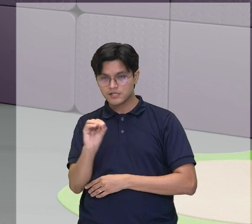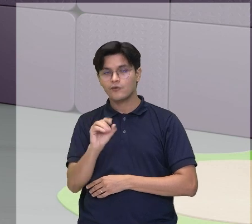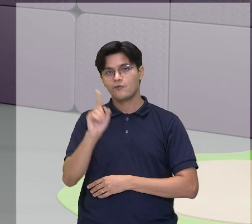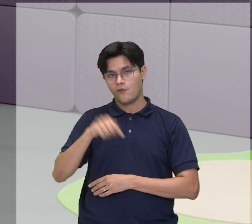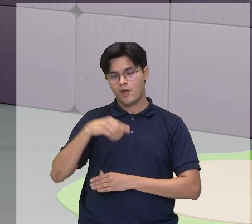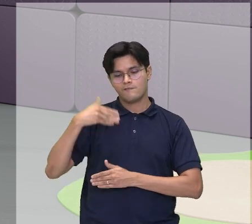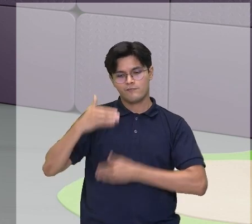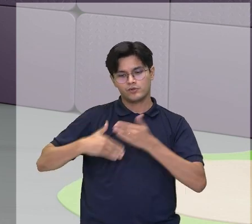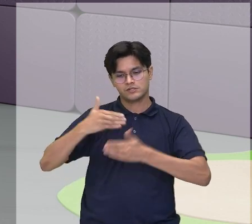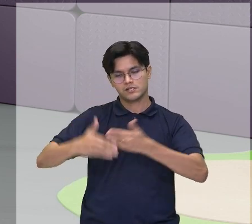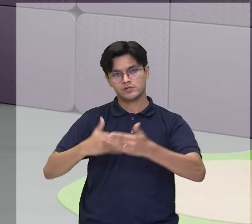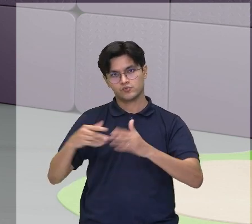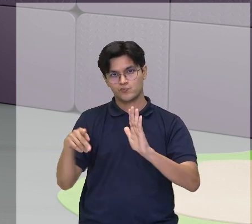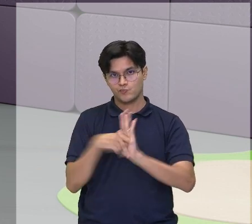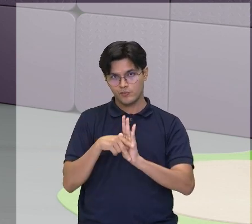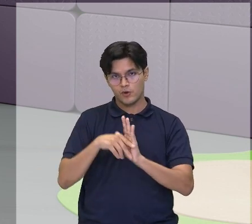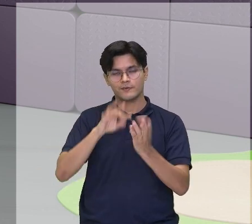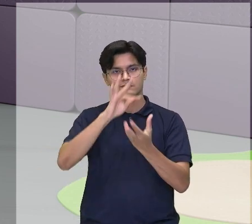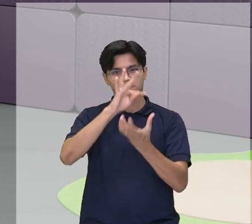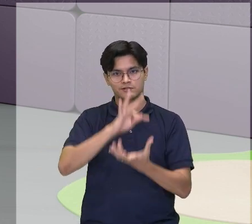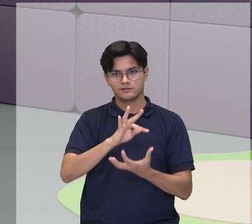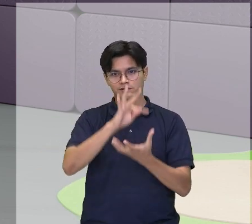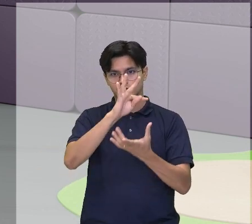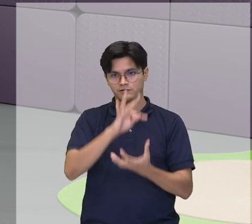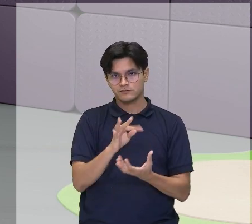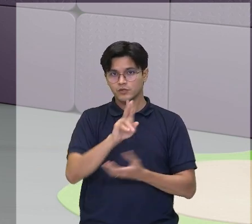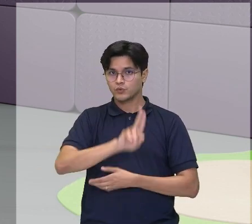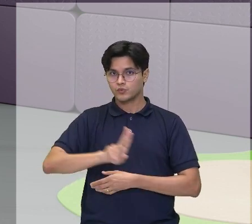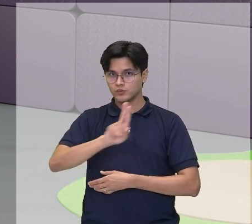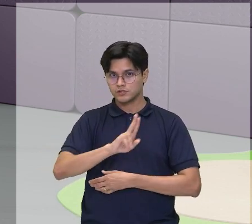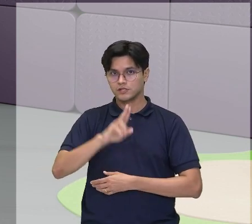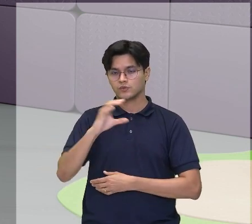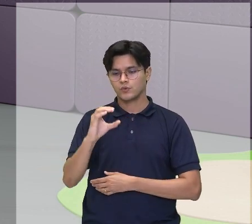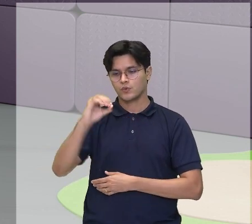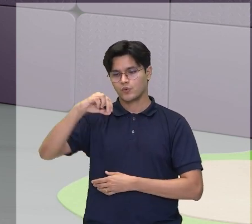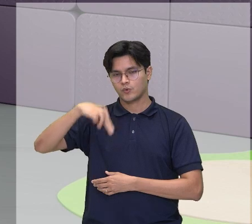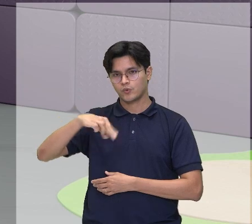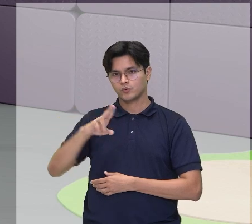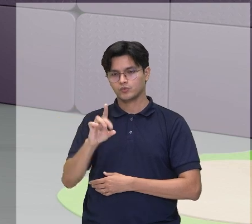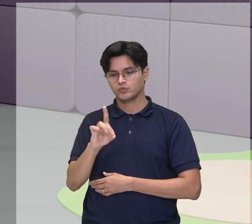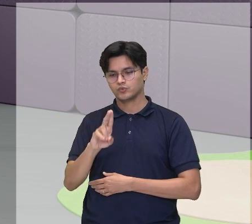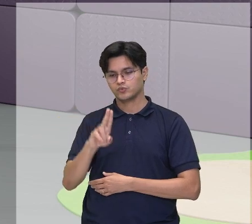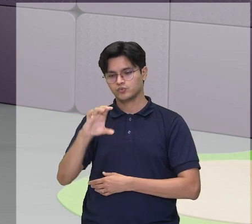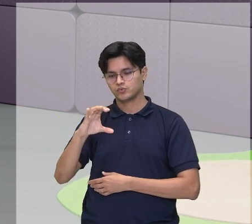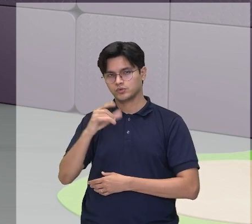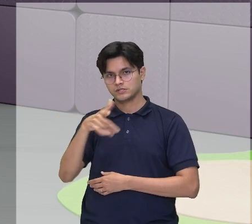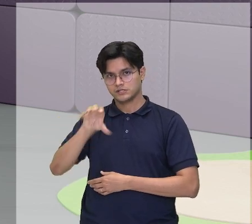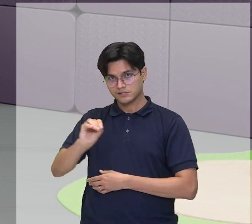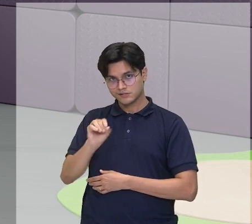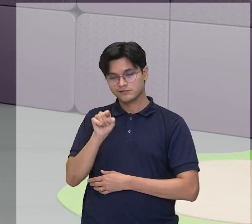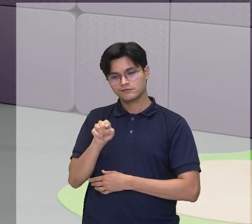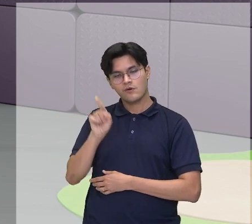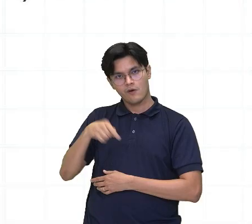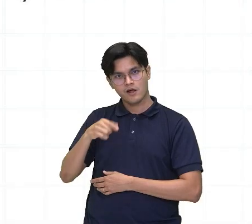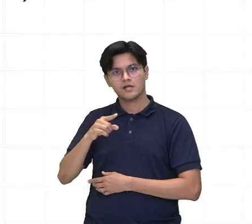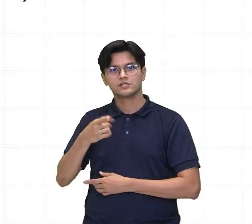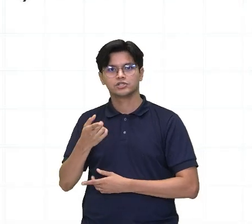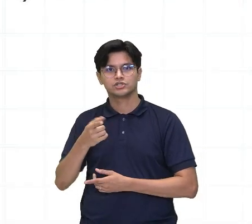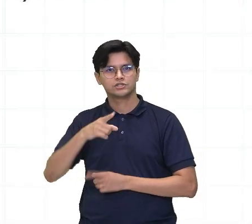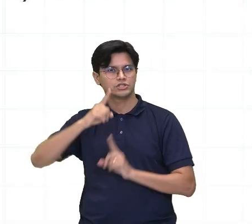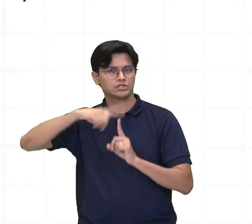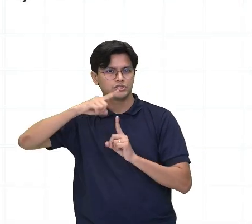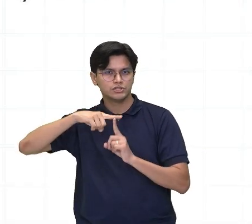é a condução. Então, o elemento mercúrio é o único metal